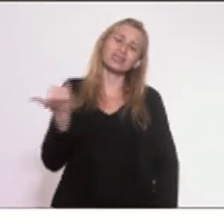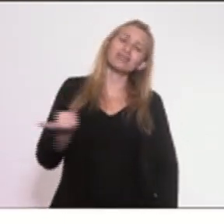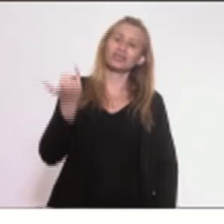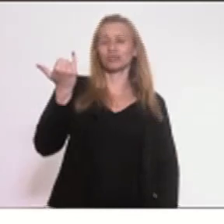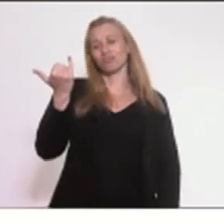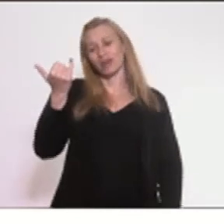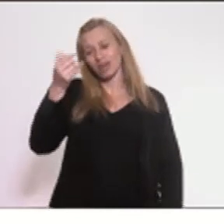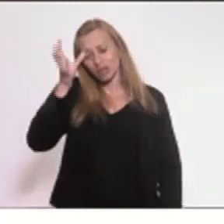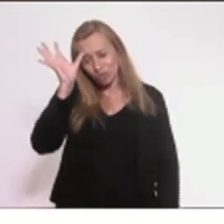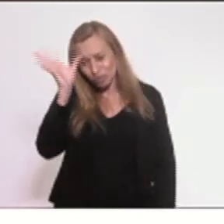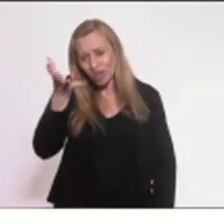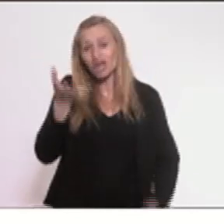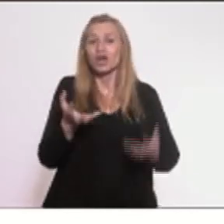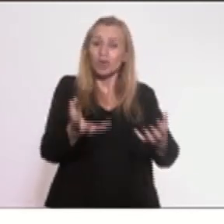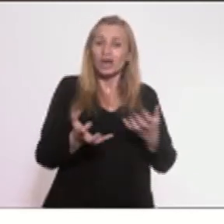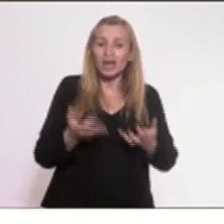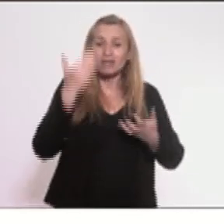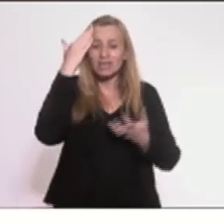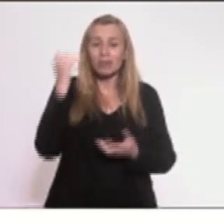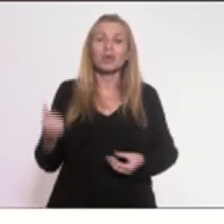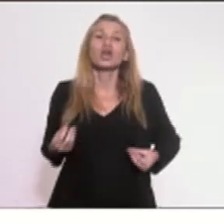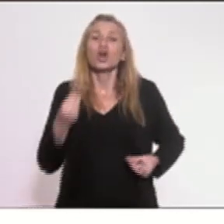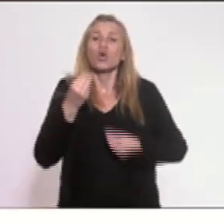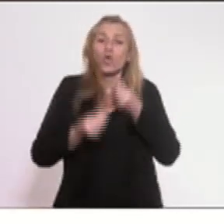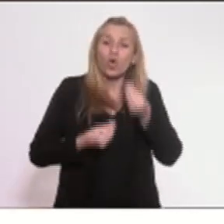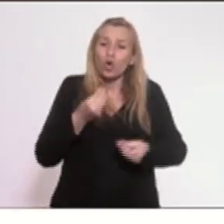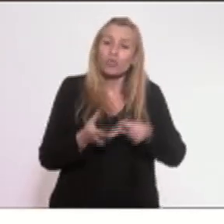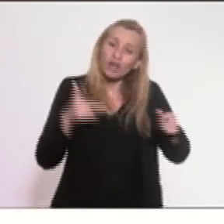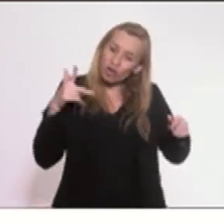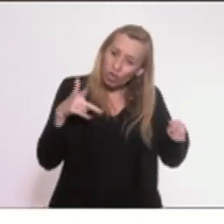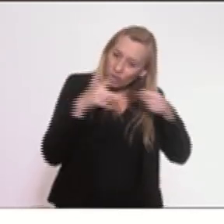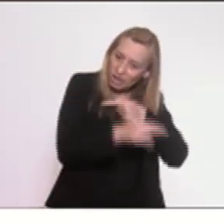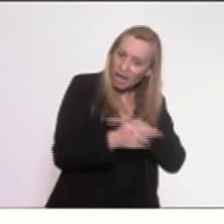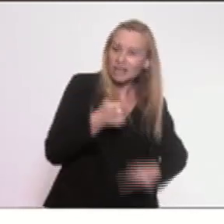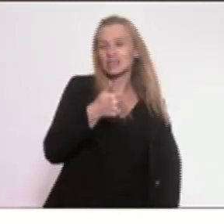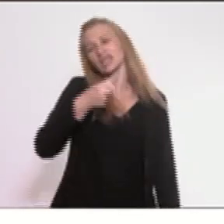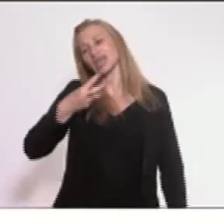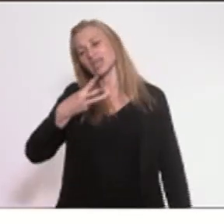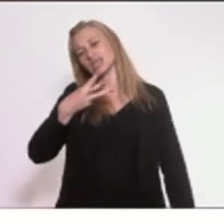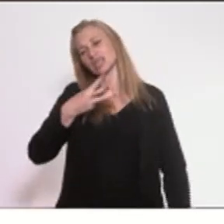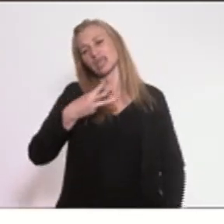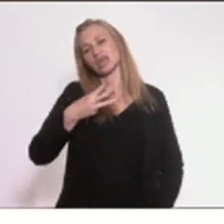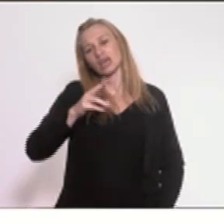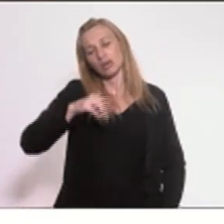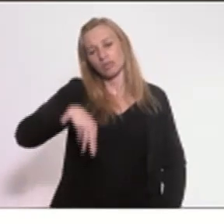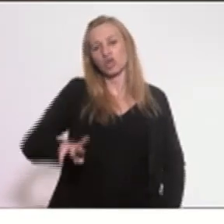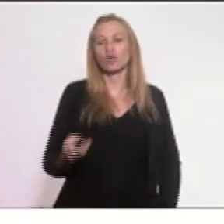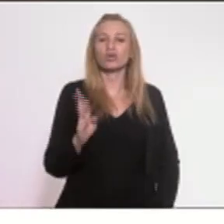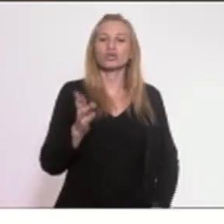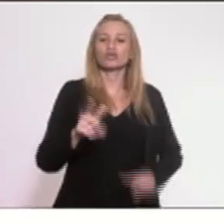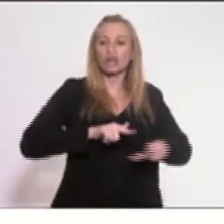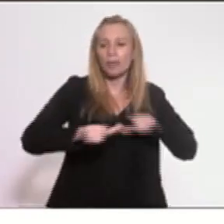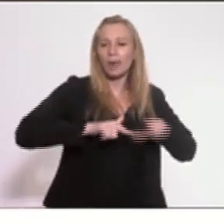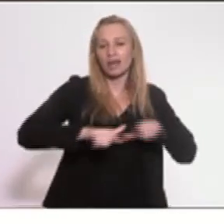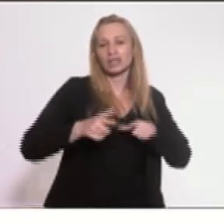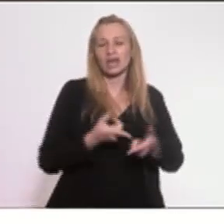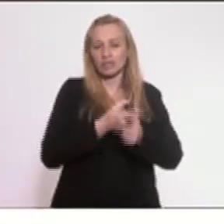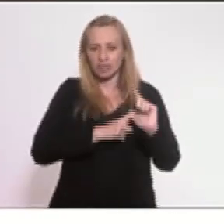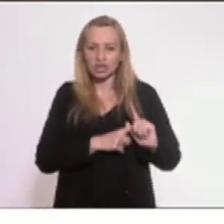Eu quero saber é como vai cortar 13 bilhões do serviço da dívida imposta ao Estado do Rio de